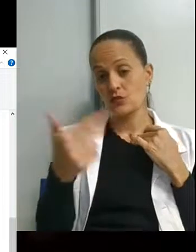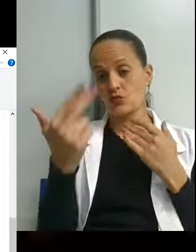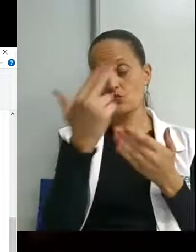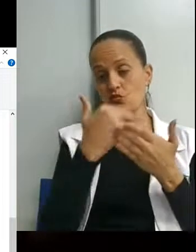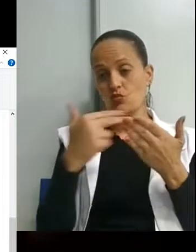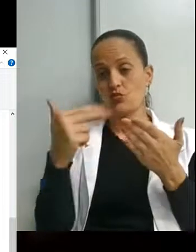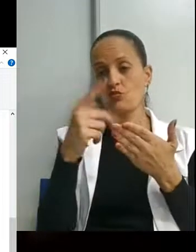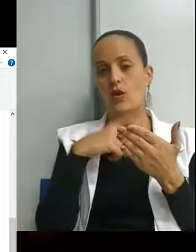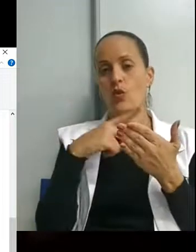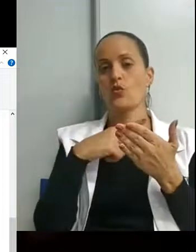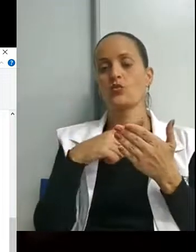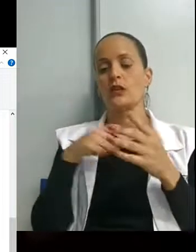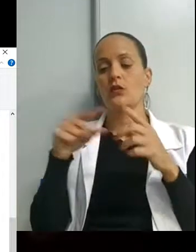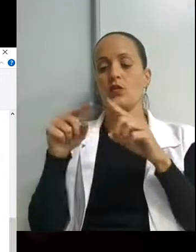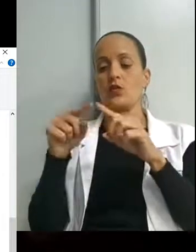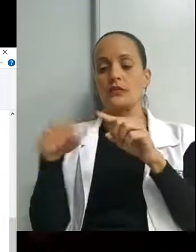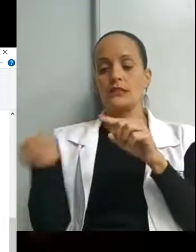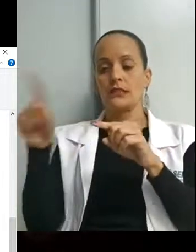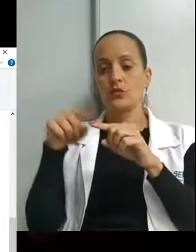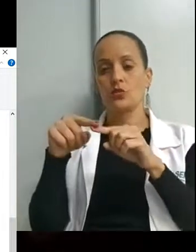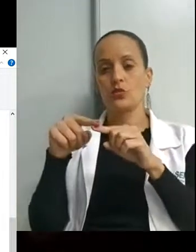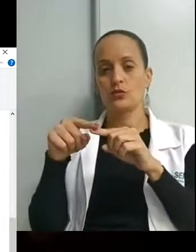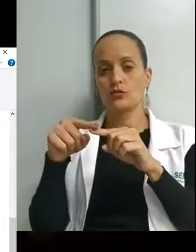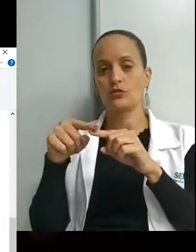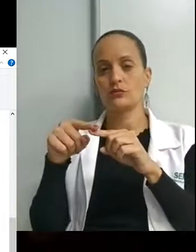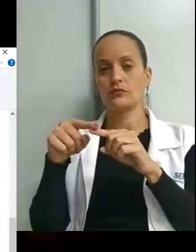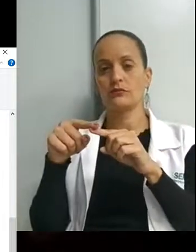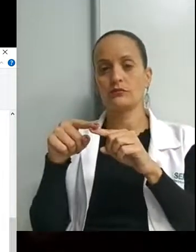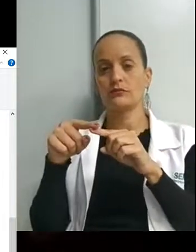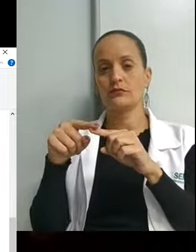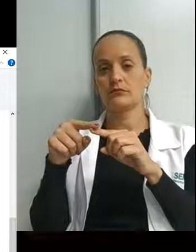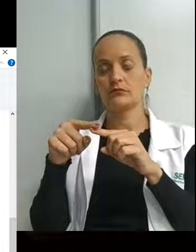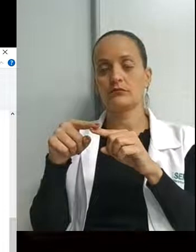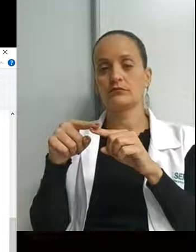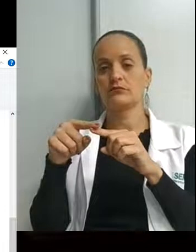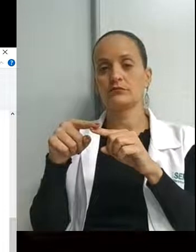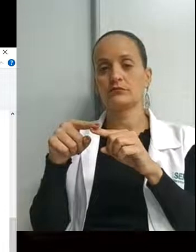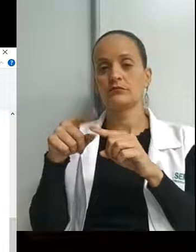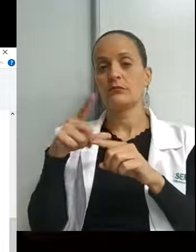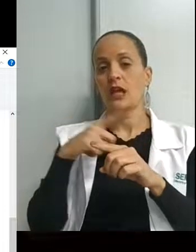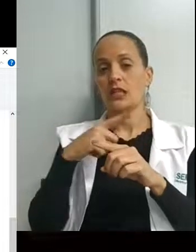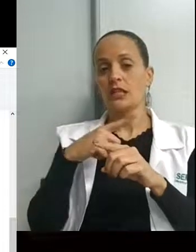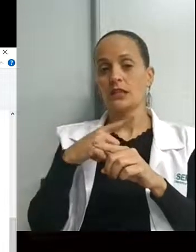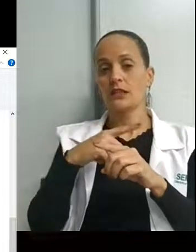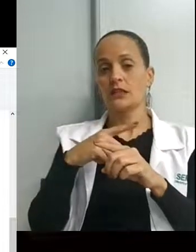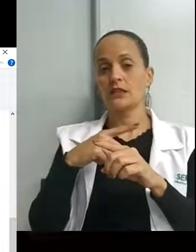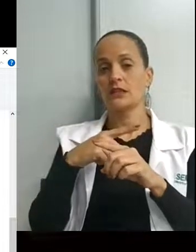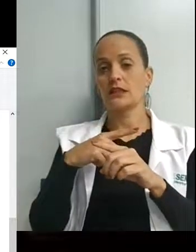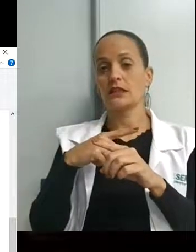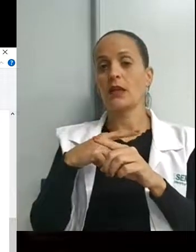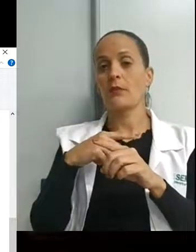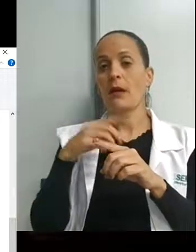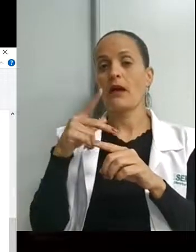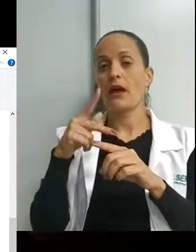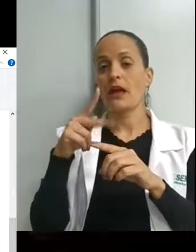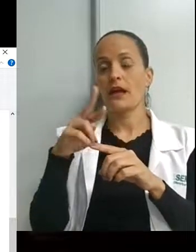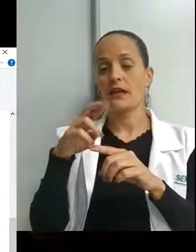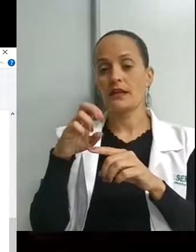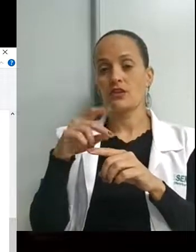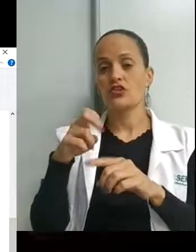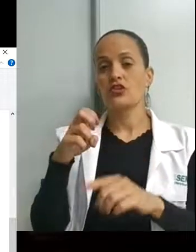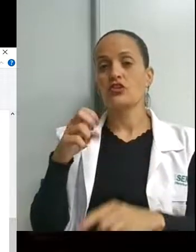o circuito da rede, né? Eu tenho a rede que tem uma resistência de 24,95. Eu tenho a tensão de